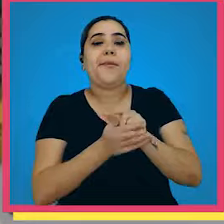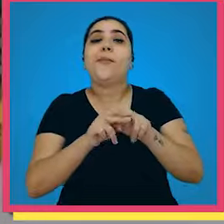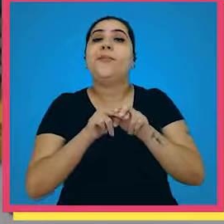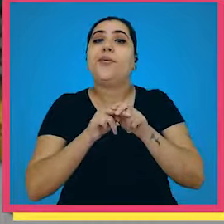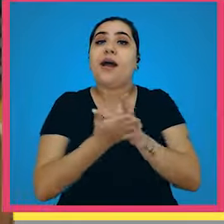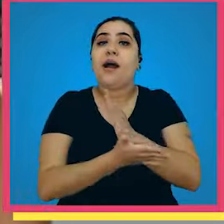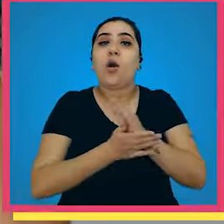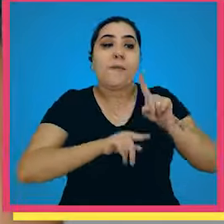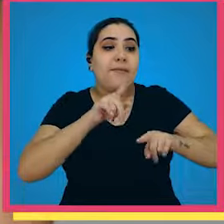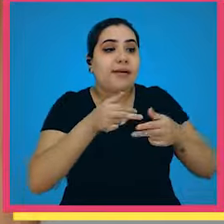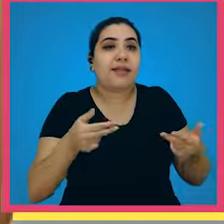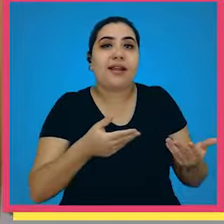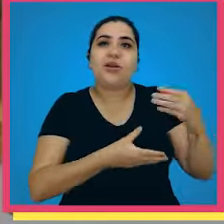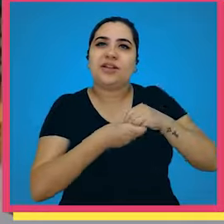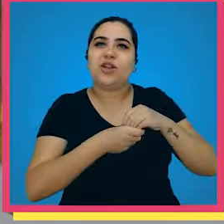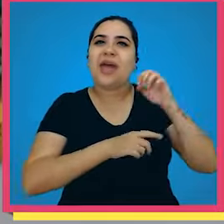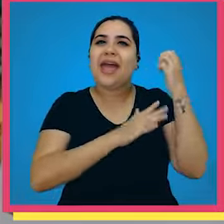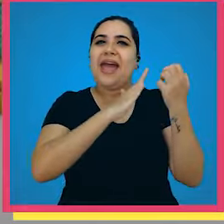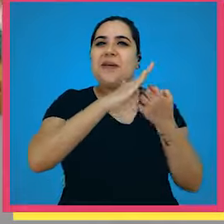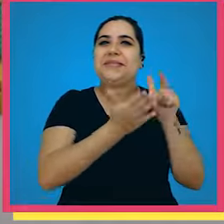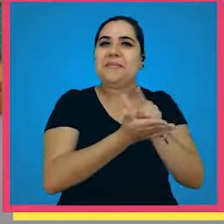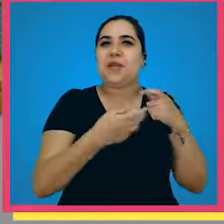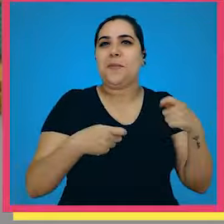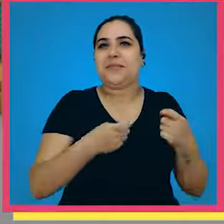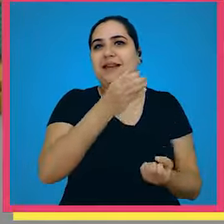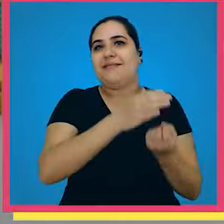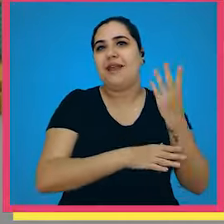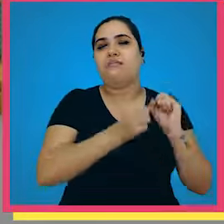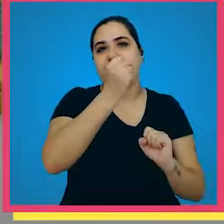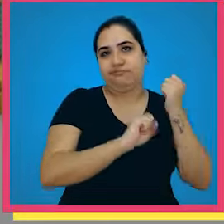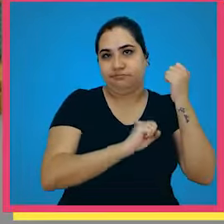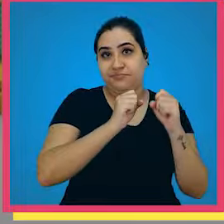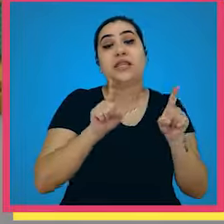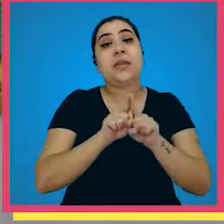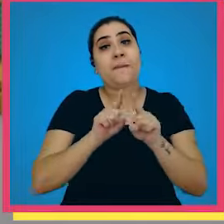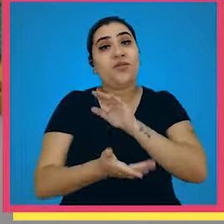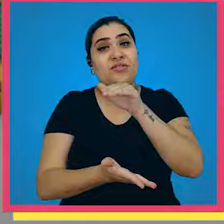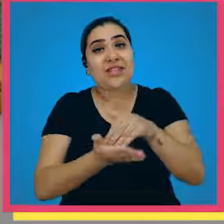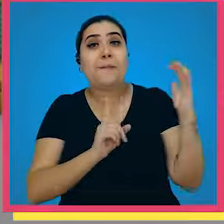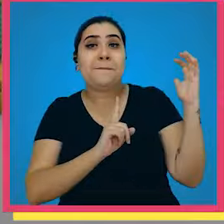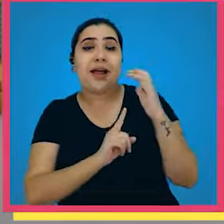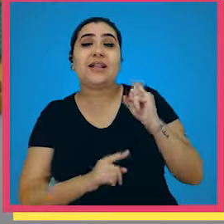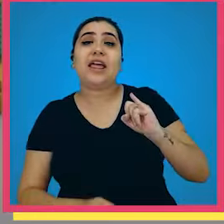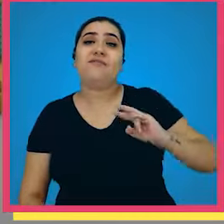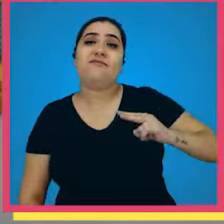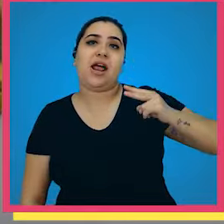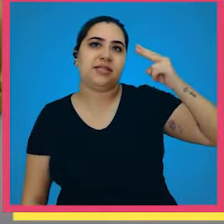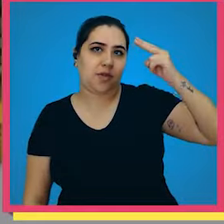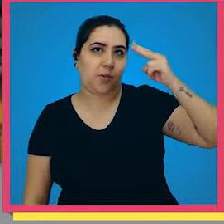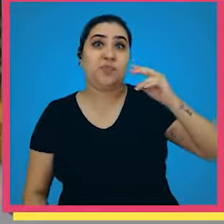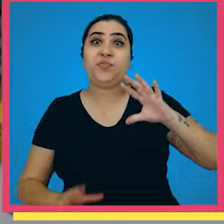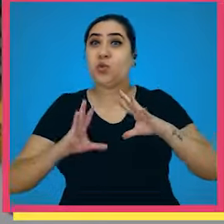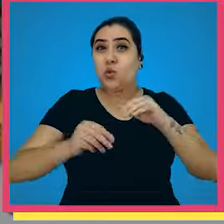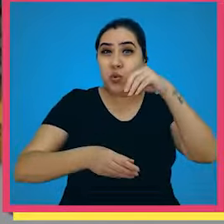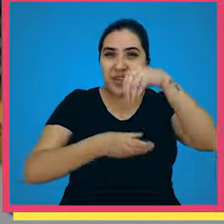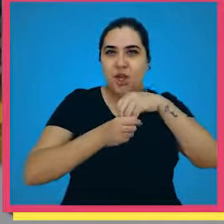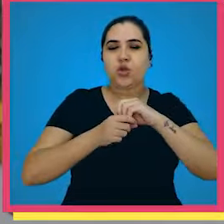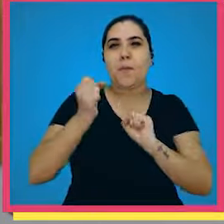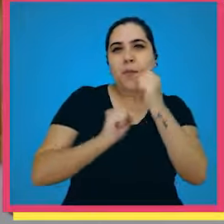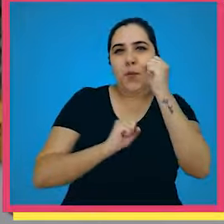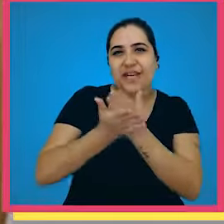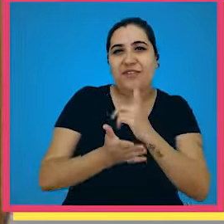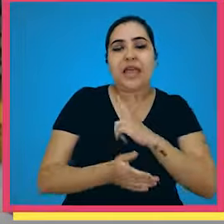no preço do papel por conta de alguns insumos que as empresas de papel precisam para produzir. E aí, por fim, impacta também a inflação. Tudo na produção do